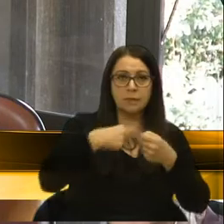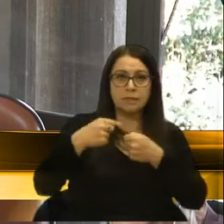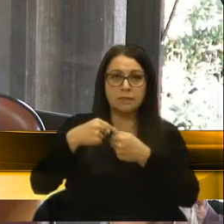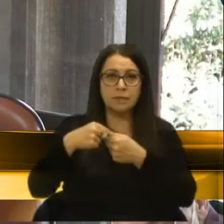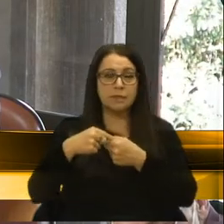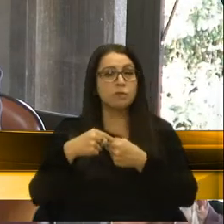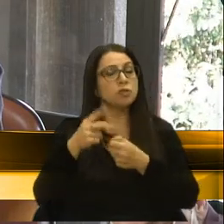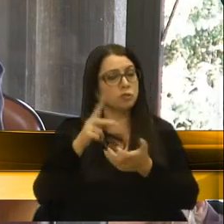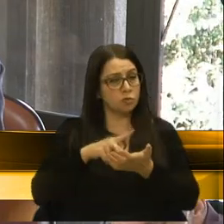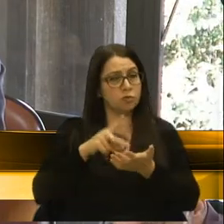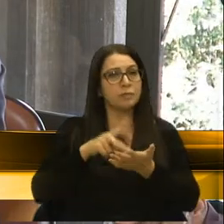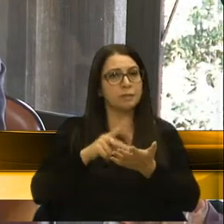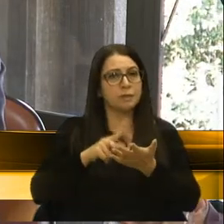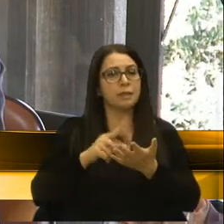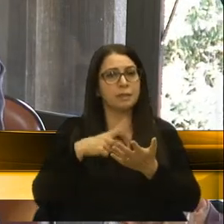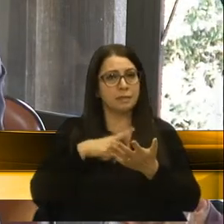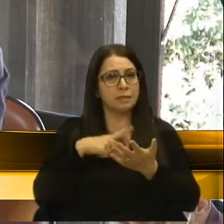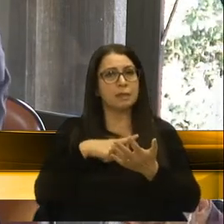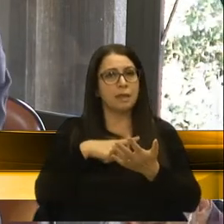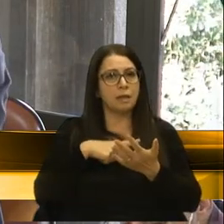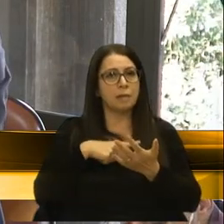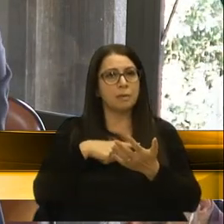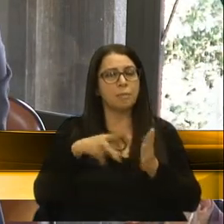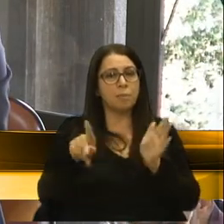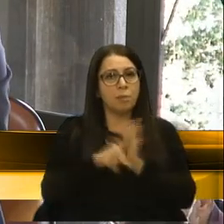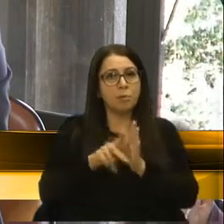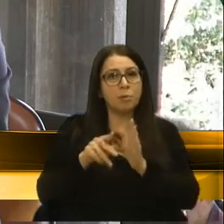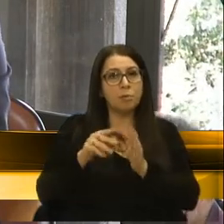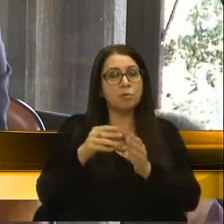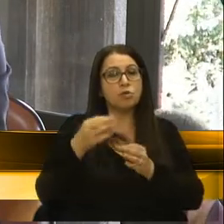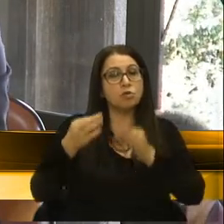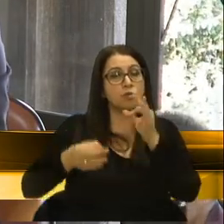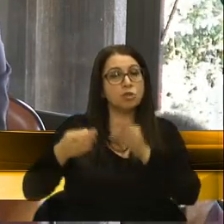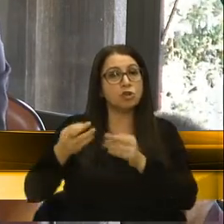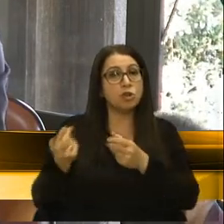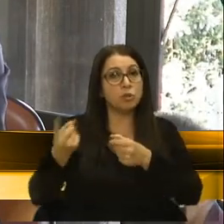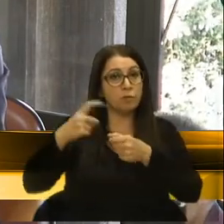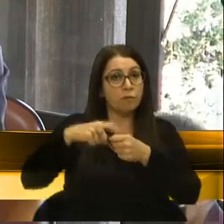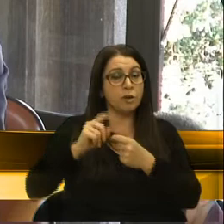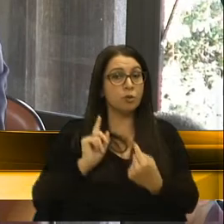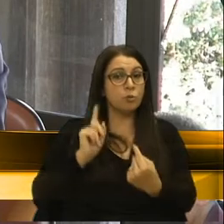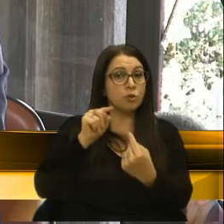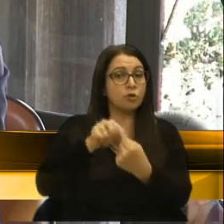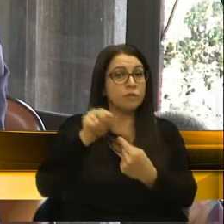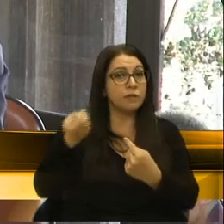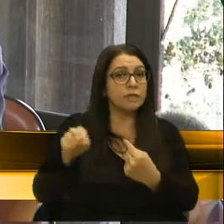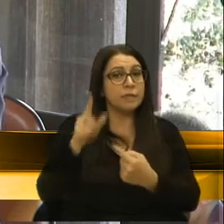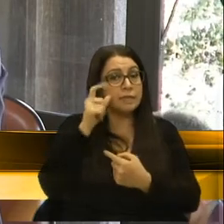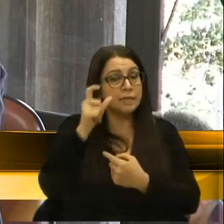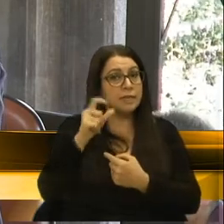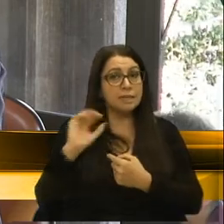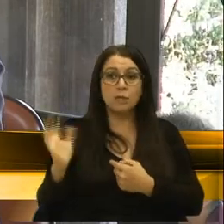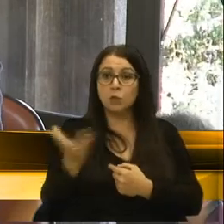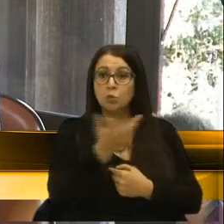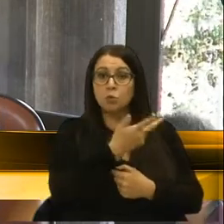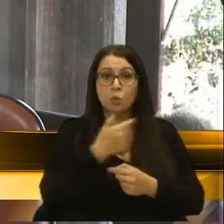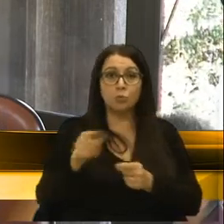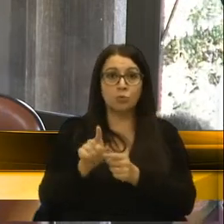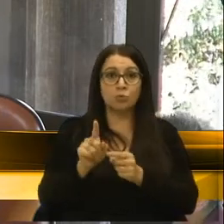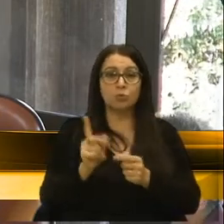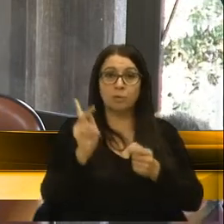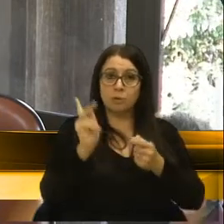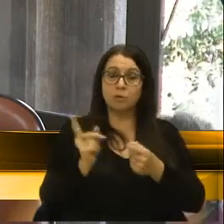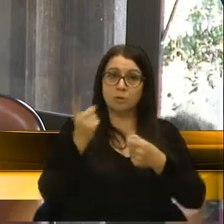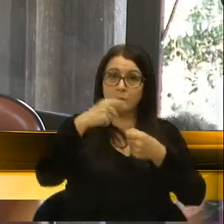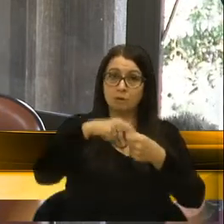de fato, possui natureza jurídica de convênio, cujo objeto é de interesse comum dos